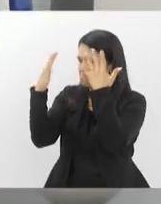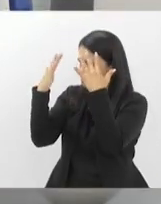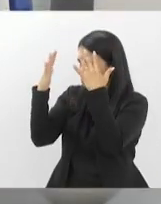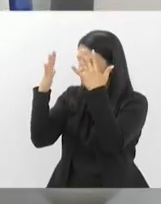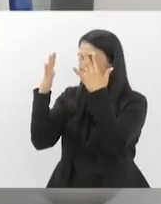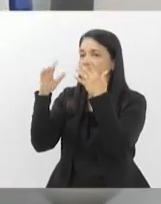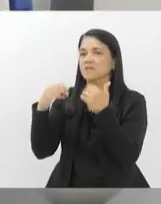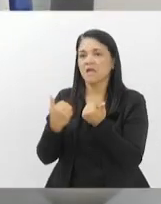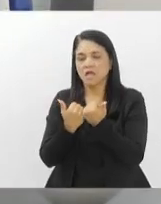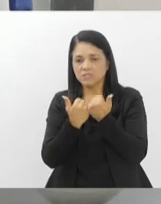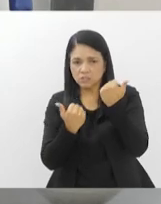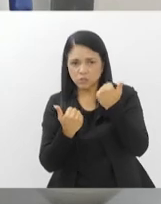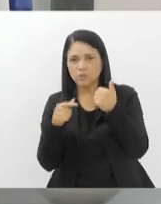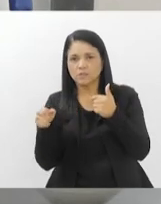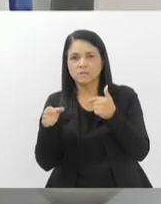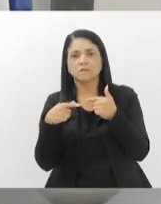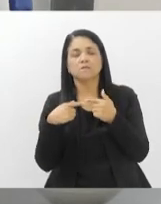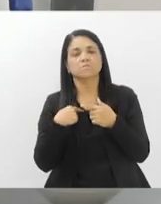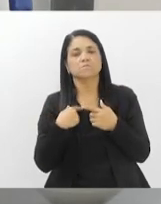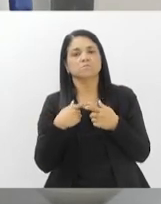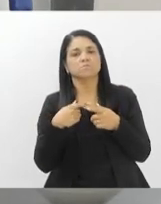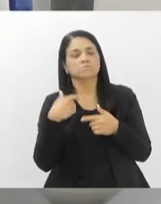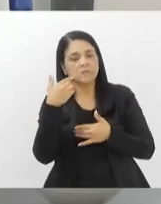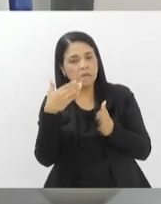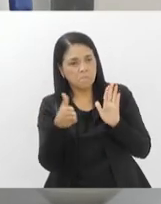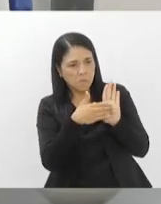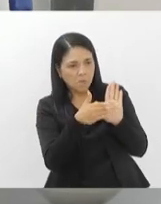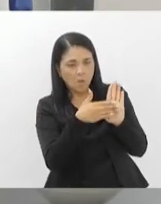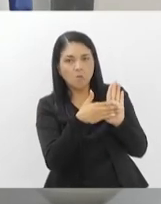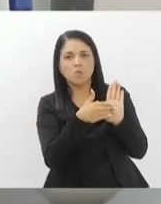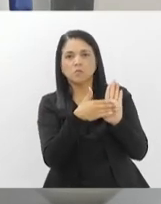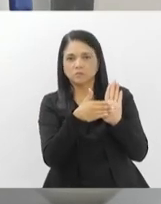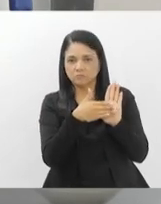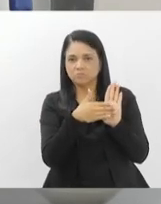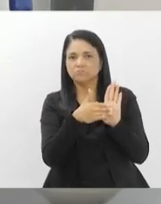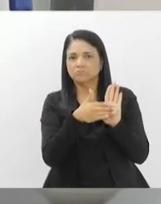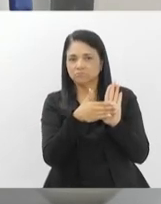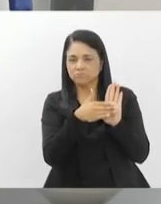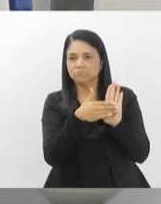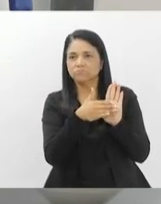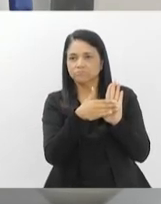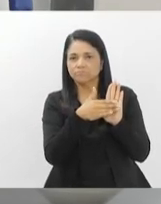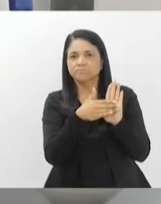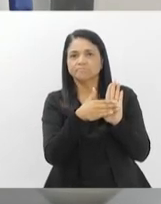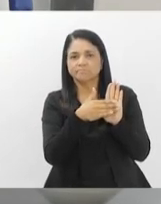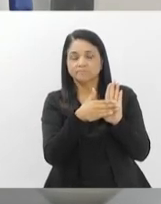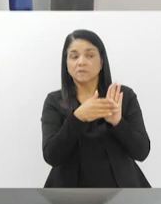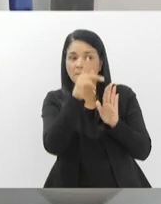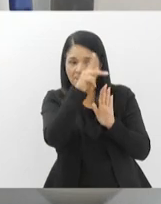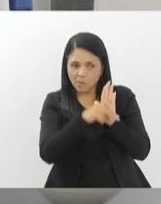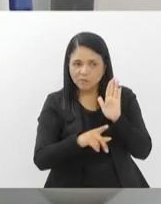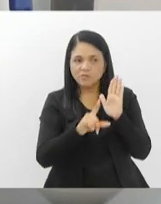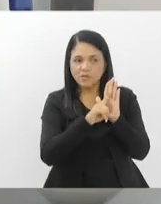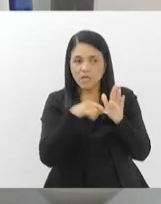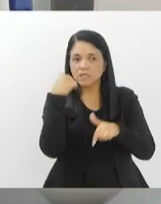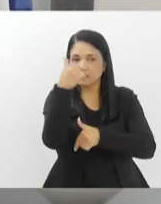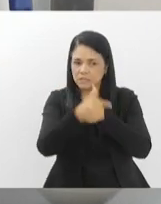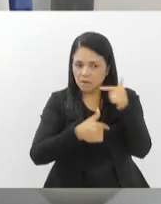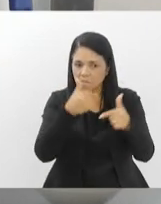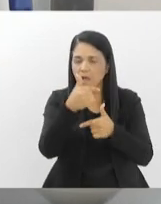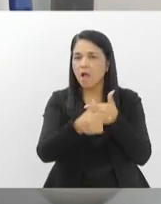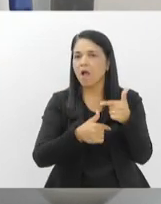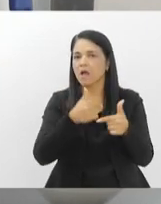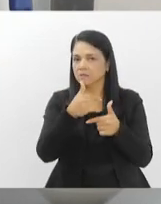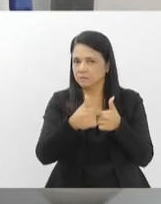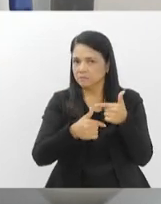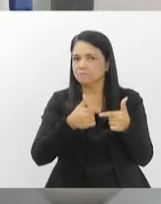sua assessoria pela tecnicidade da proposta. Porque apresentar projeto de lei dá trabalho. Relatar projeto de lei